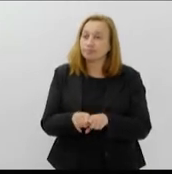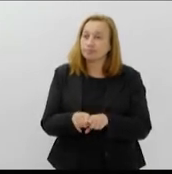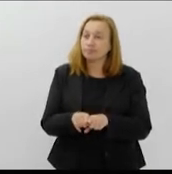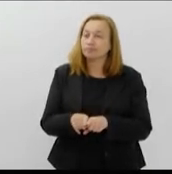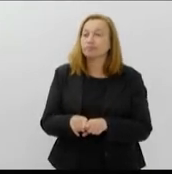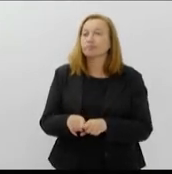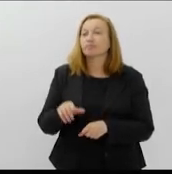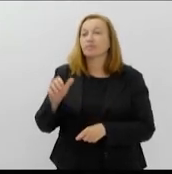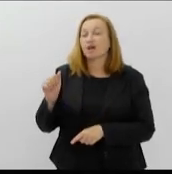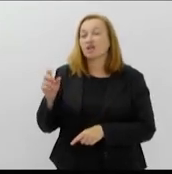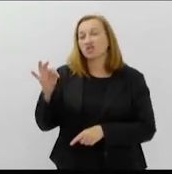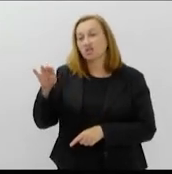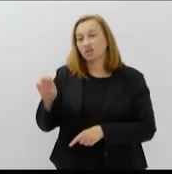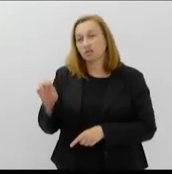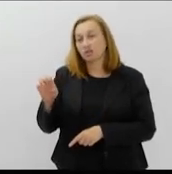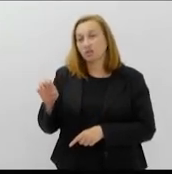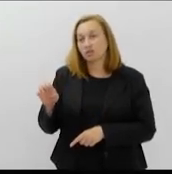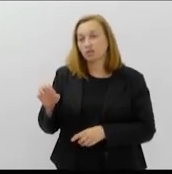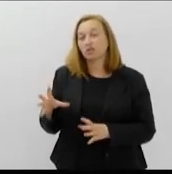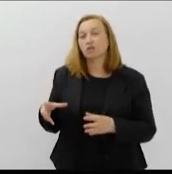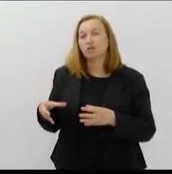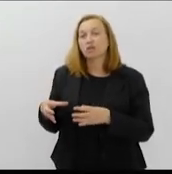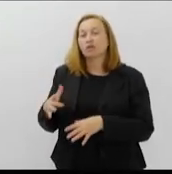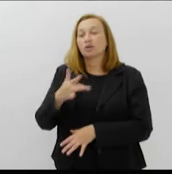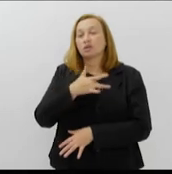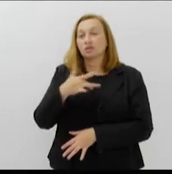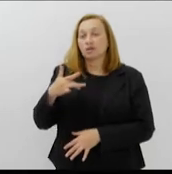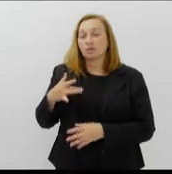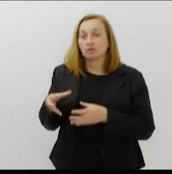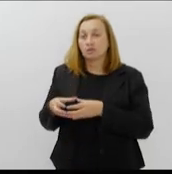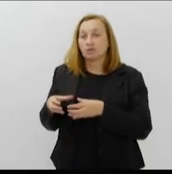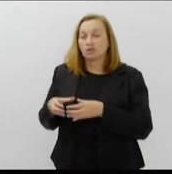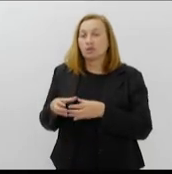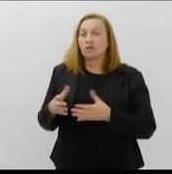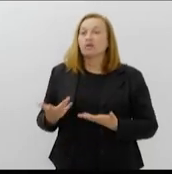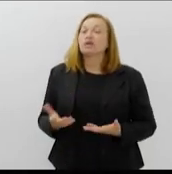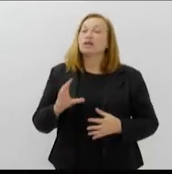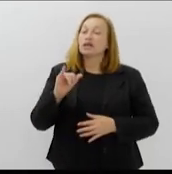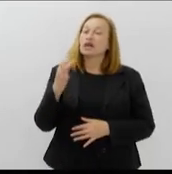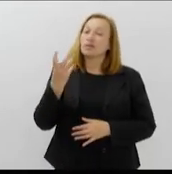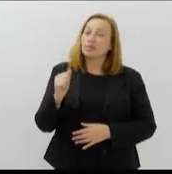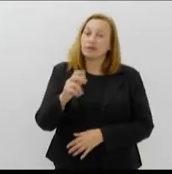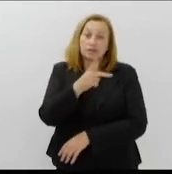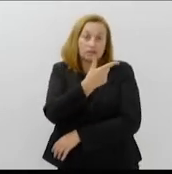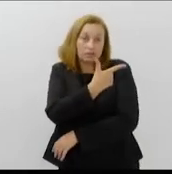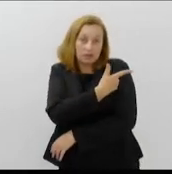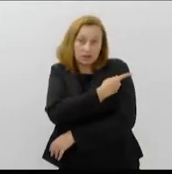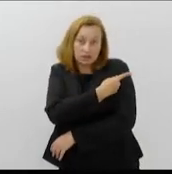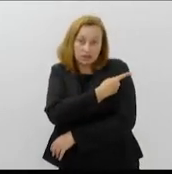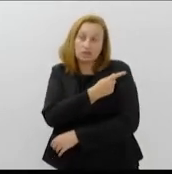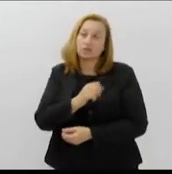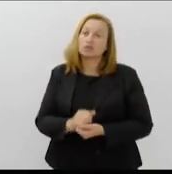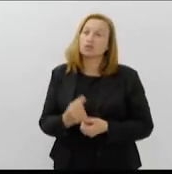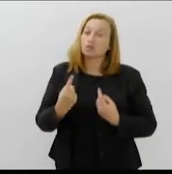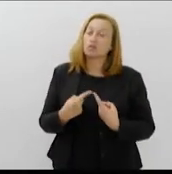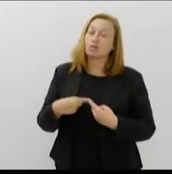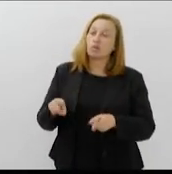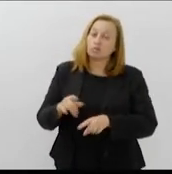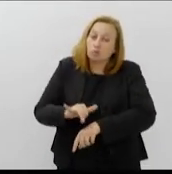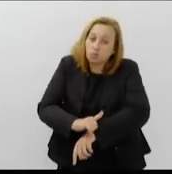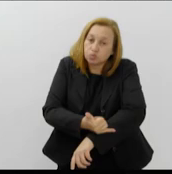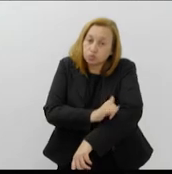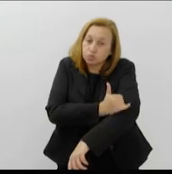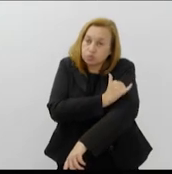comunitários de saúde, para que eles façam campanhas de vacinação, de combate à obesidade,